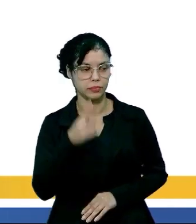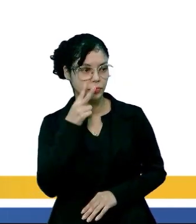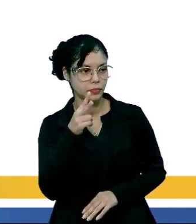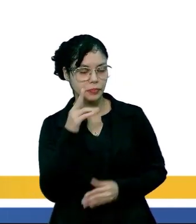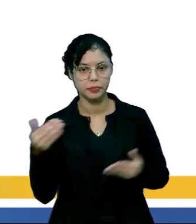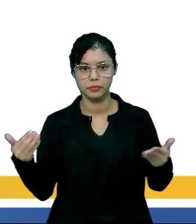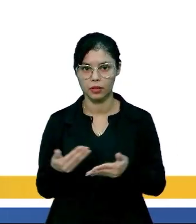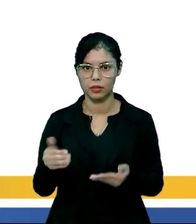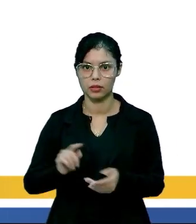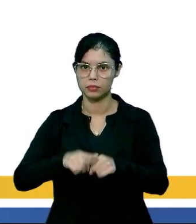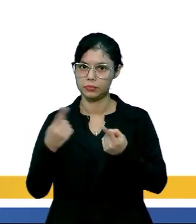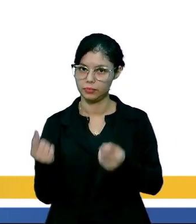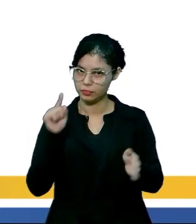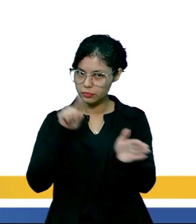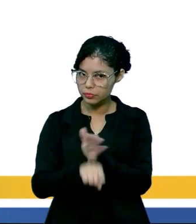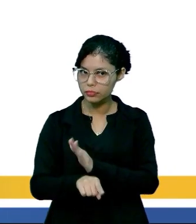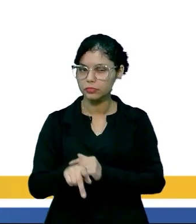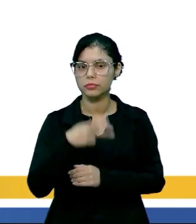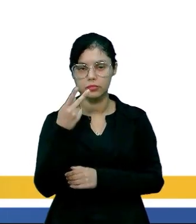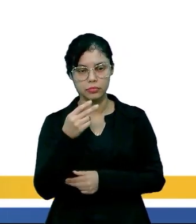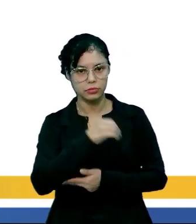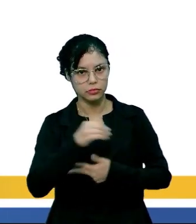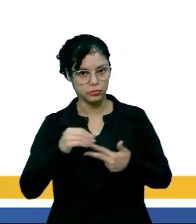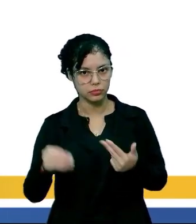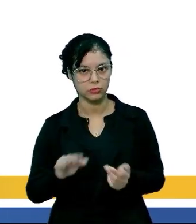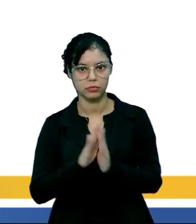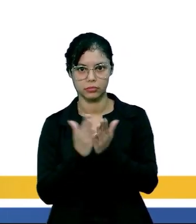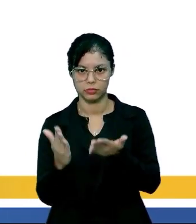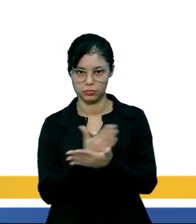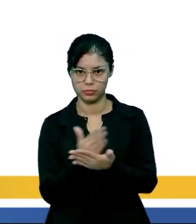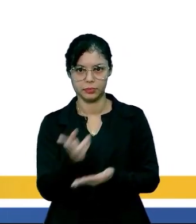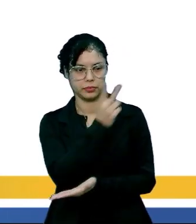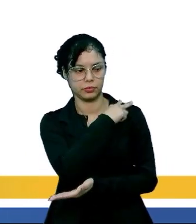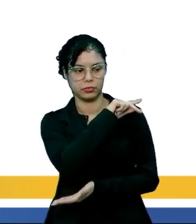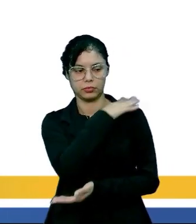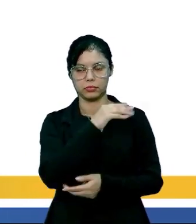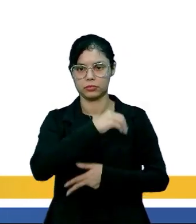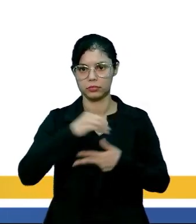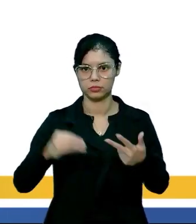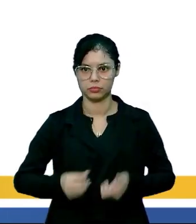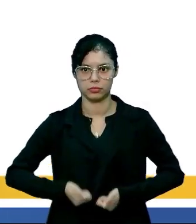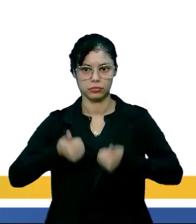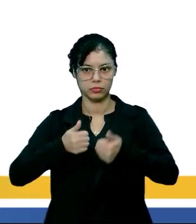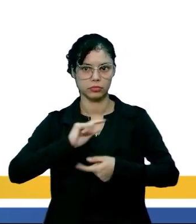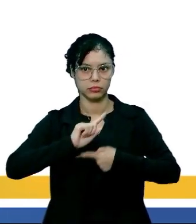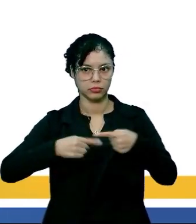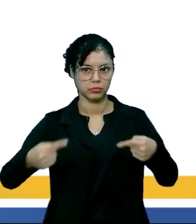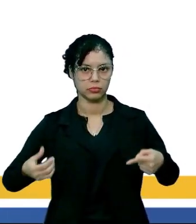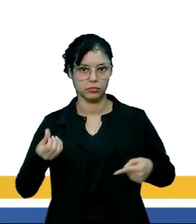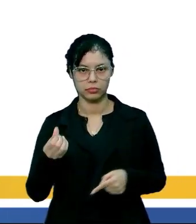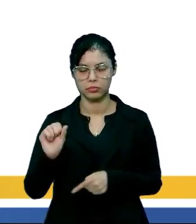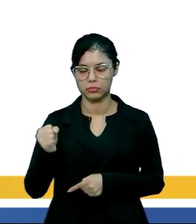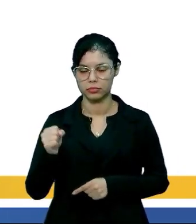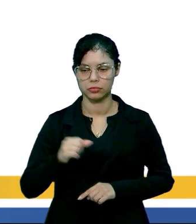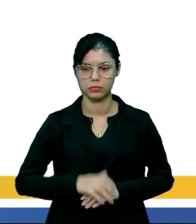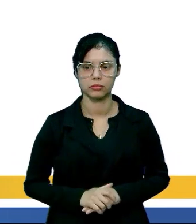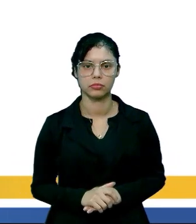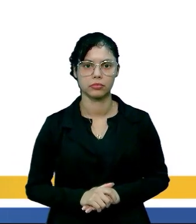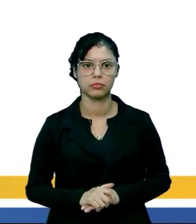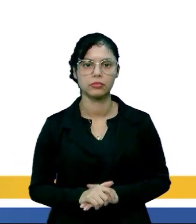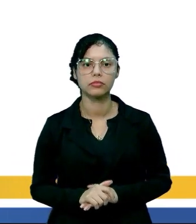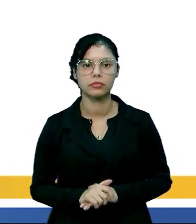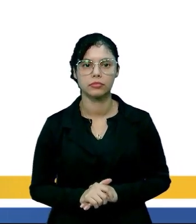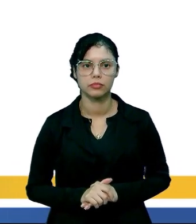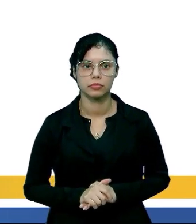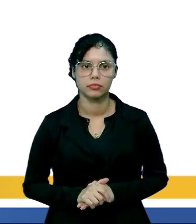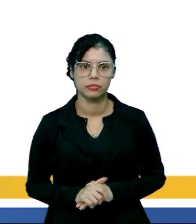Vejamos aqui mais uma questão comentada do Enem, que ela está no livro do segundo ano, a prova Enem, na página